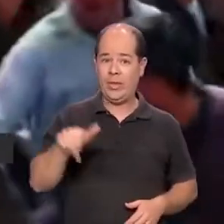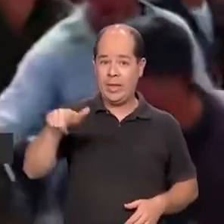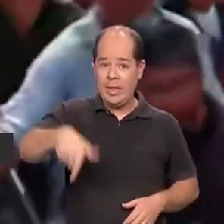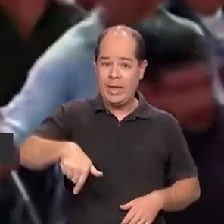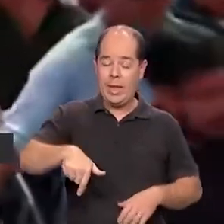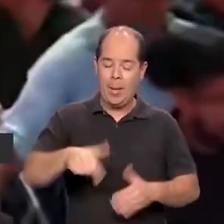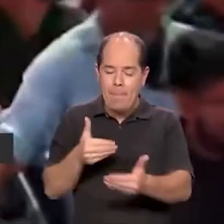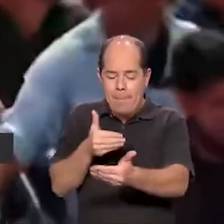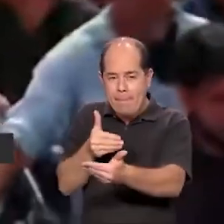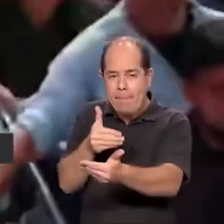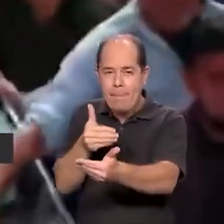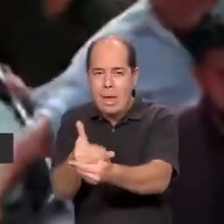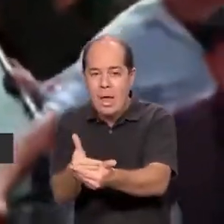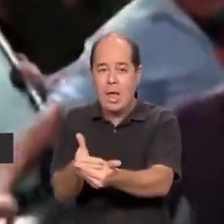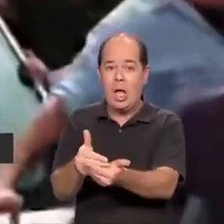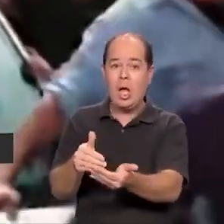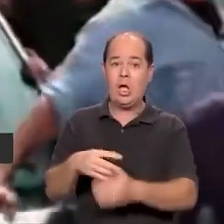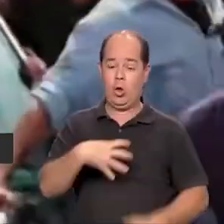da cidade.